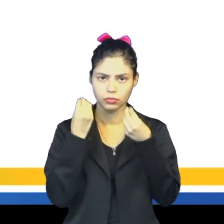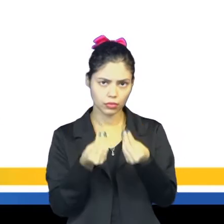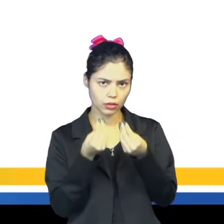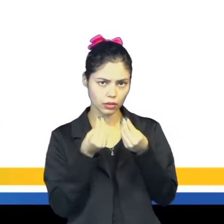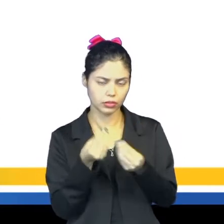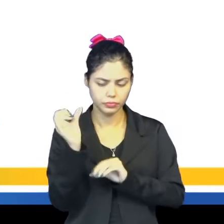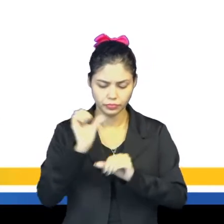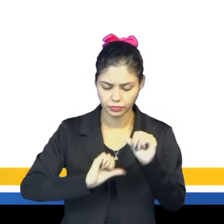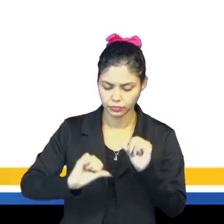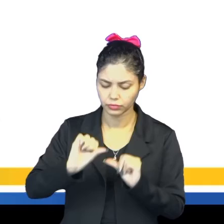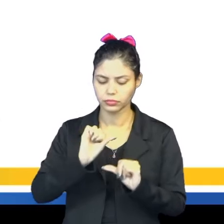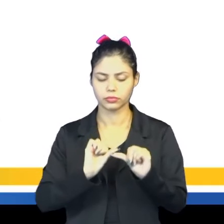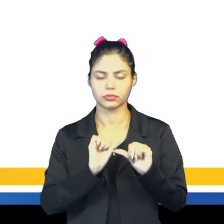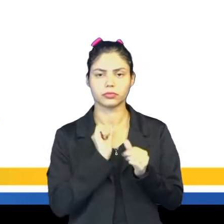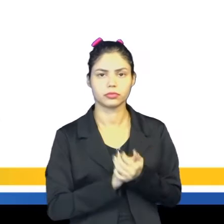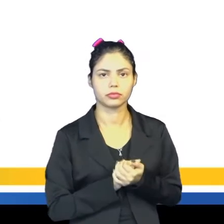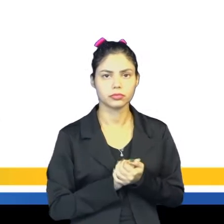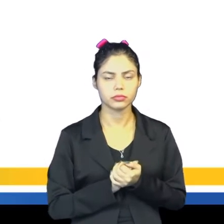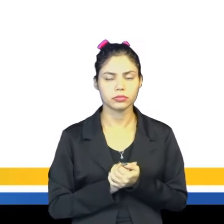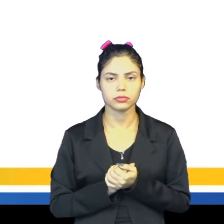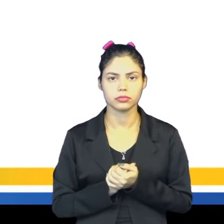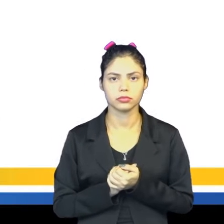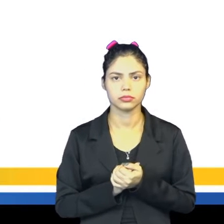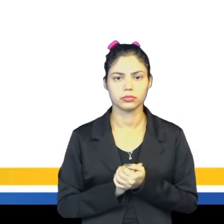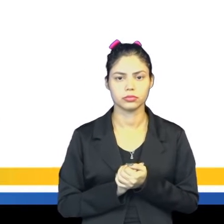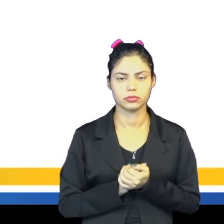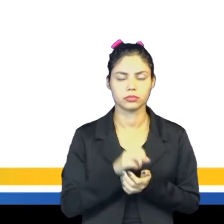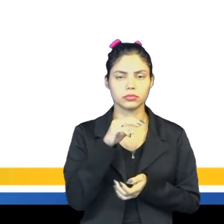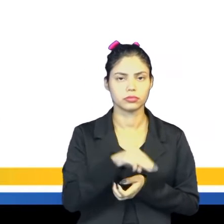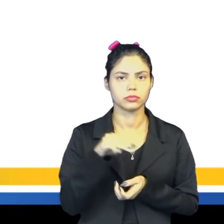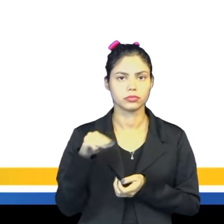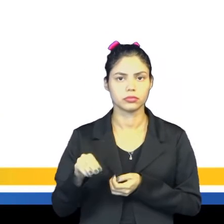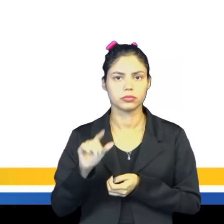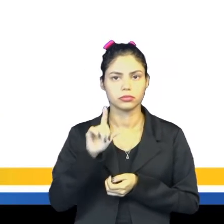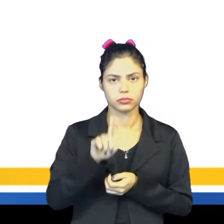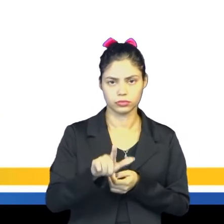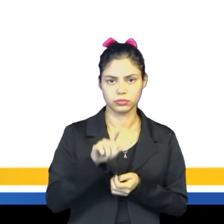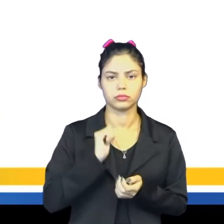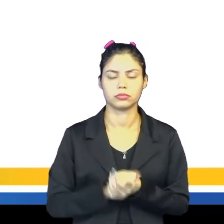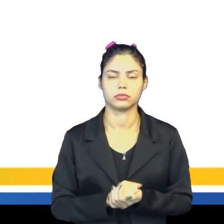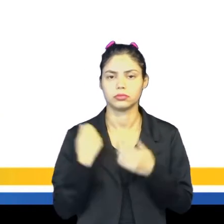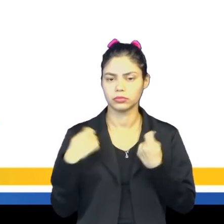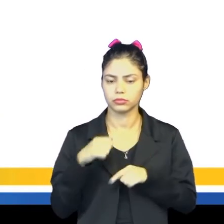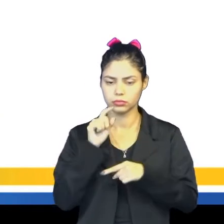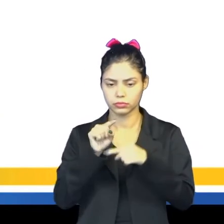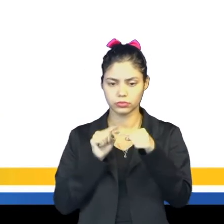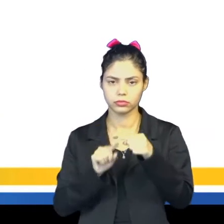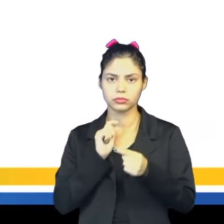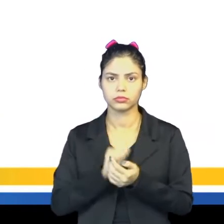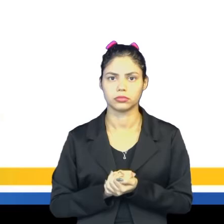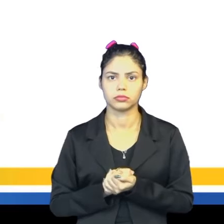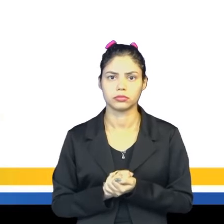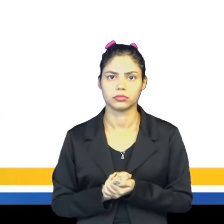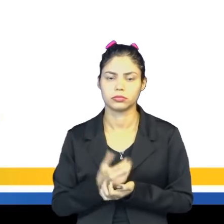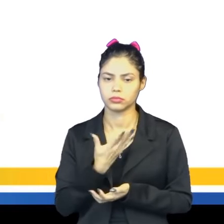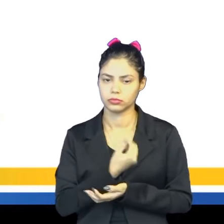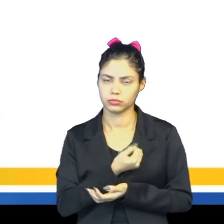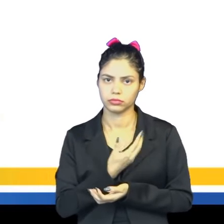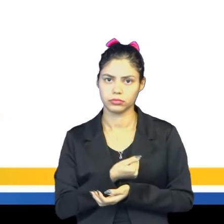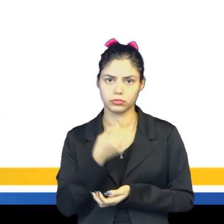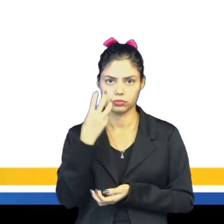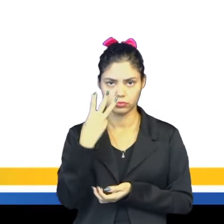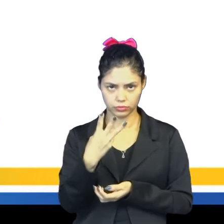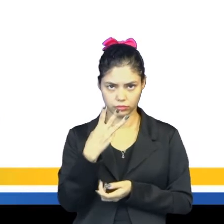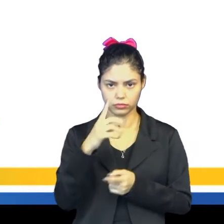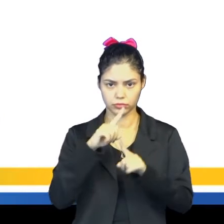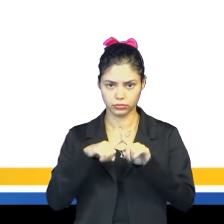que transformar, tá, de mililitro para litro, devemos dividir o número